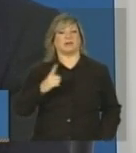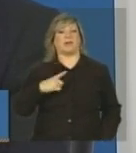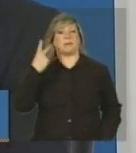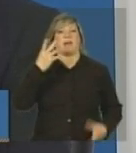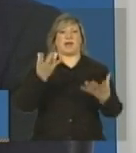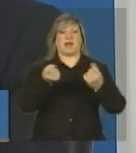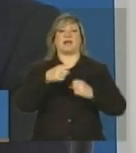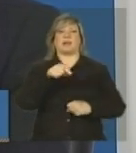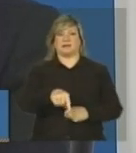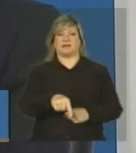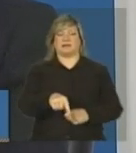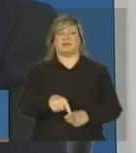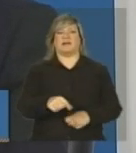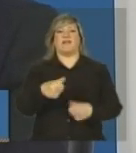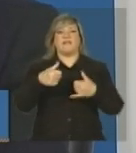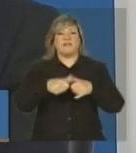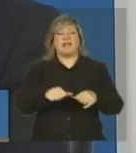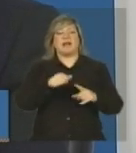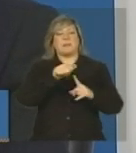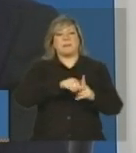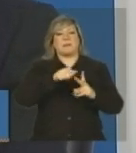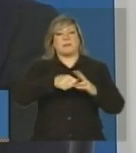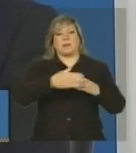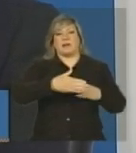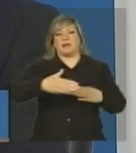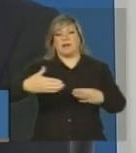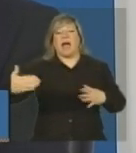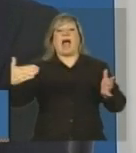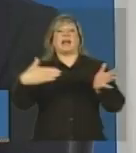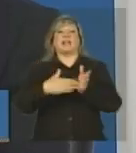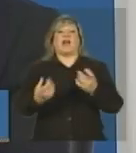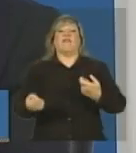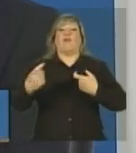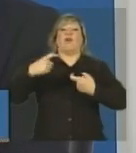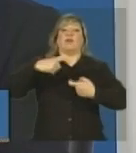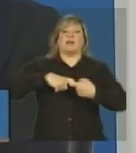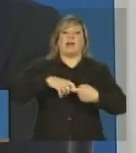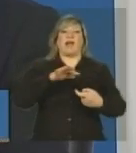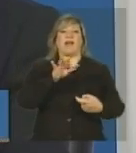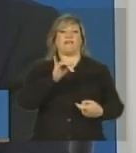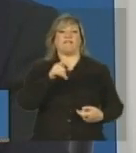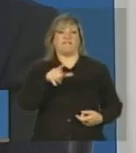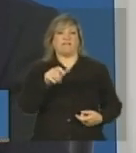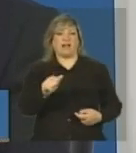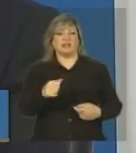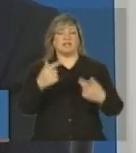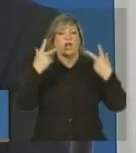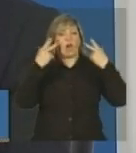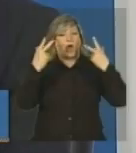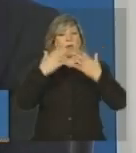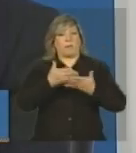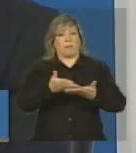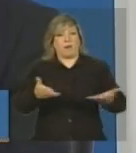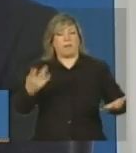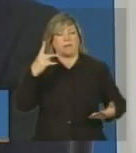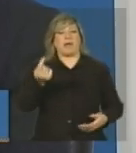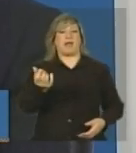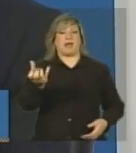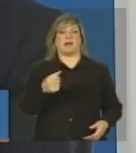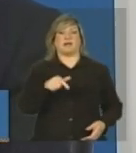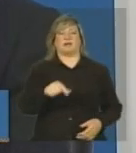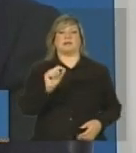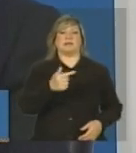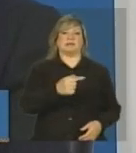meio salário mínimo, ficar recebendo benefício por um tempo até voltar às faixas que normalmente são para recebimento de benefício,